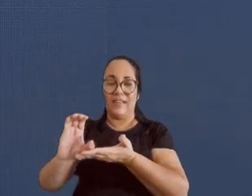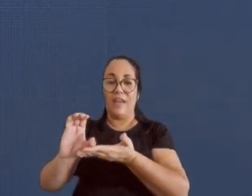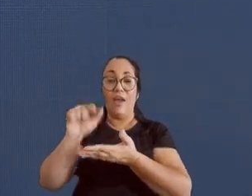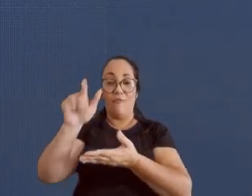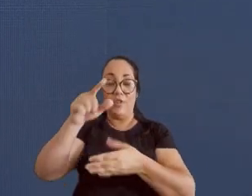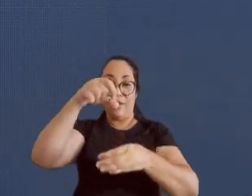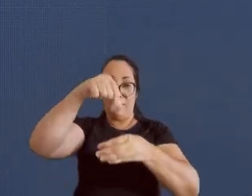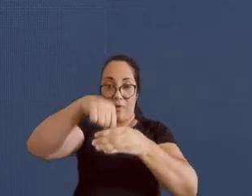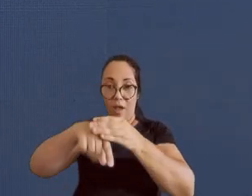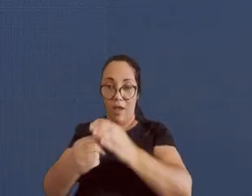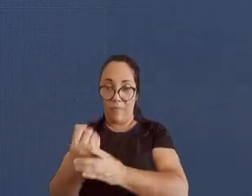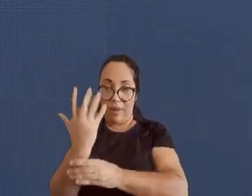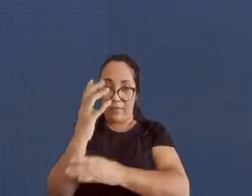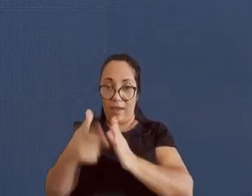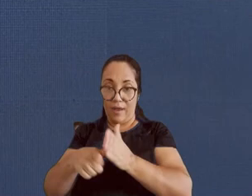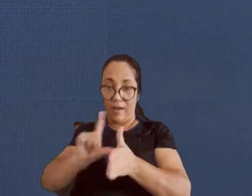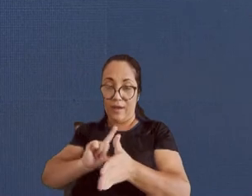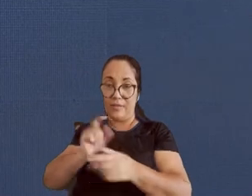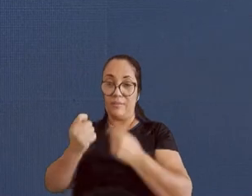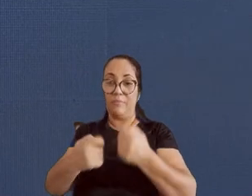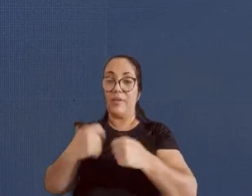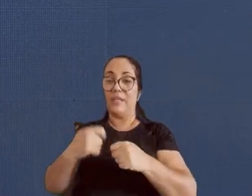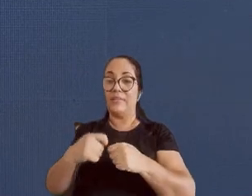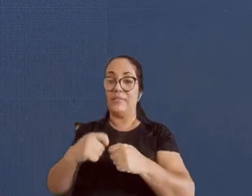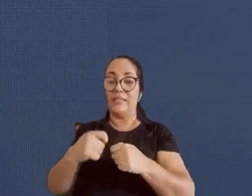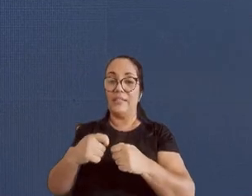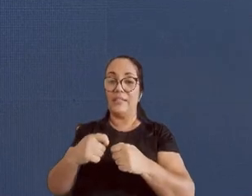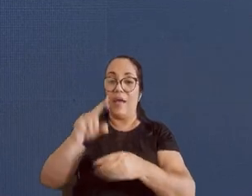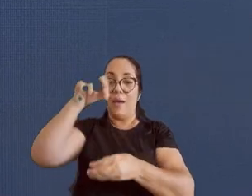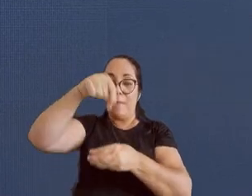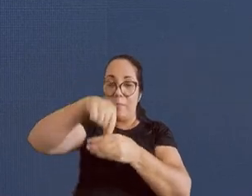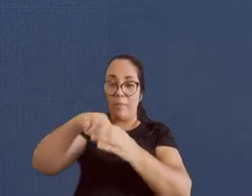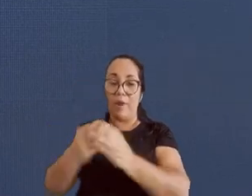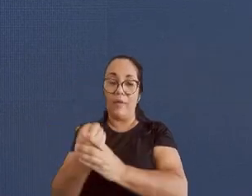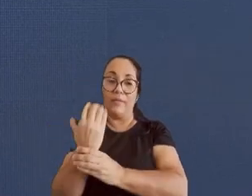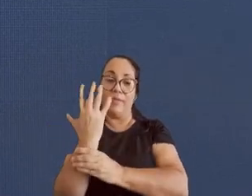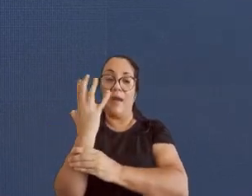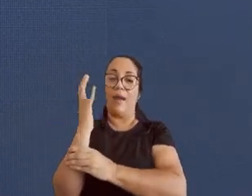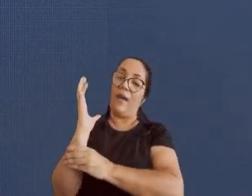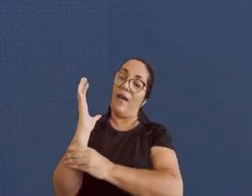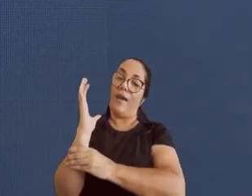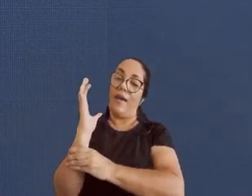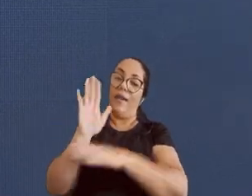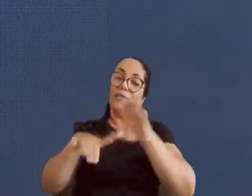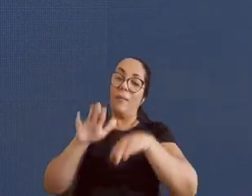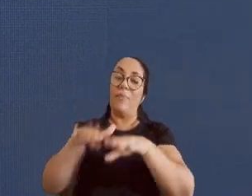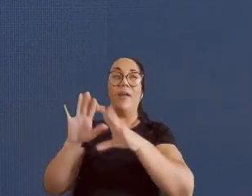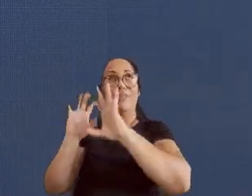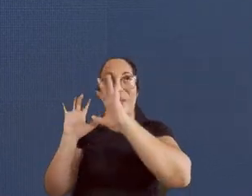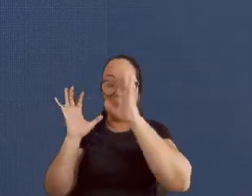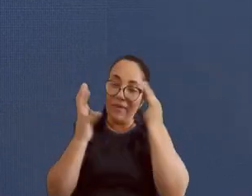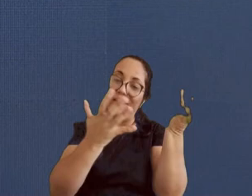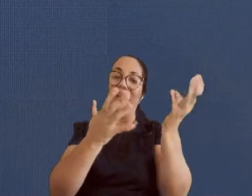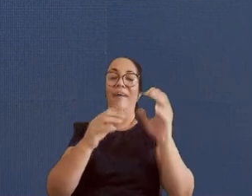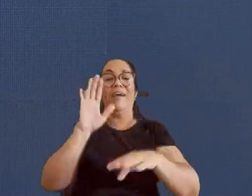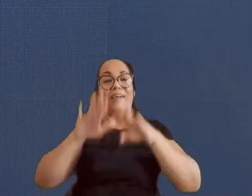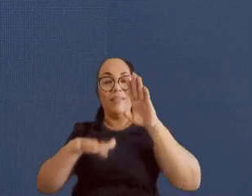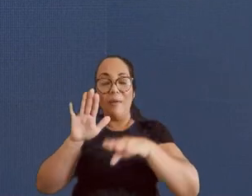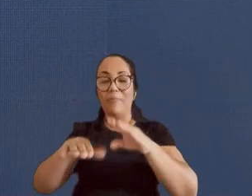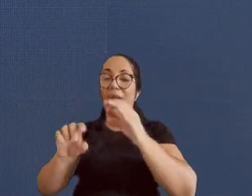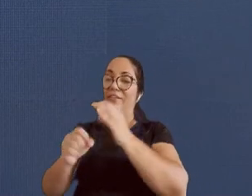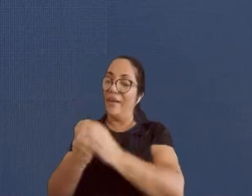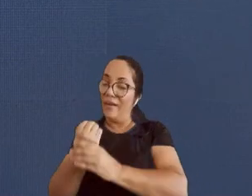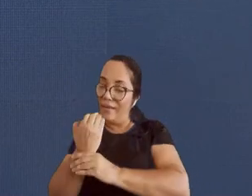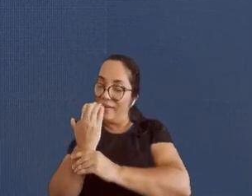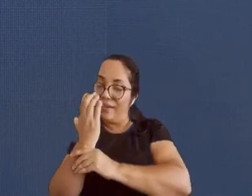o fluxo de caixa depois que você colher e aí depende ainda da mãe natureza do tempinho lá para planta né chover e a planta crescer então